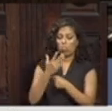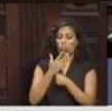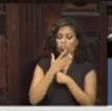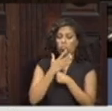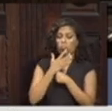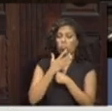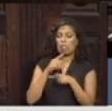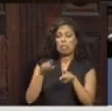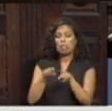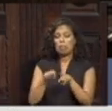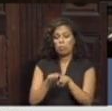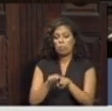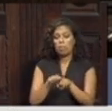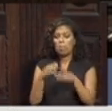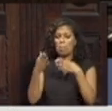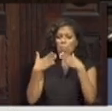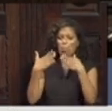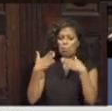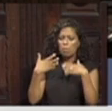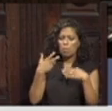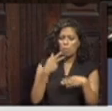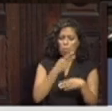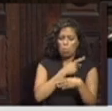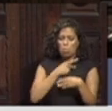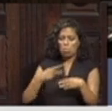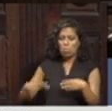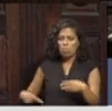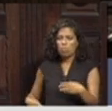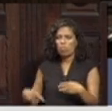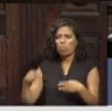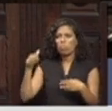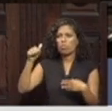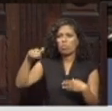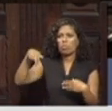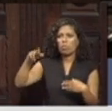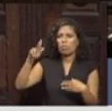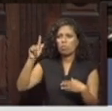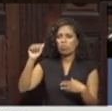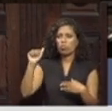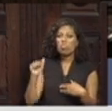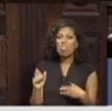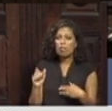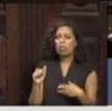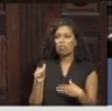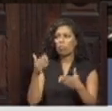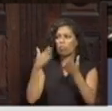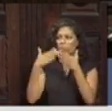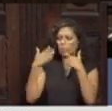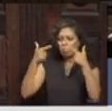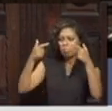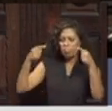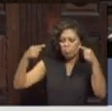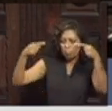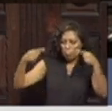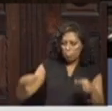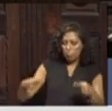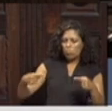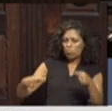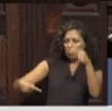Luiz Sérgio protocolou, eu quero aqui repercutir, no dia 7 de fevereiro, portanto, na data de ontem,